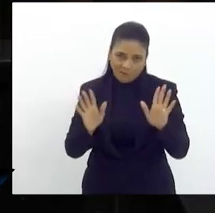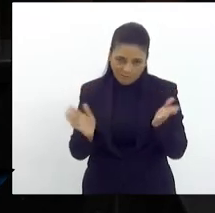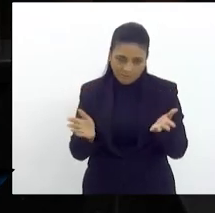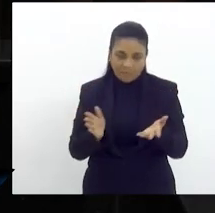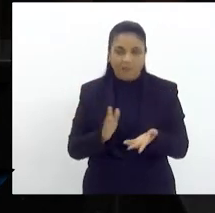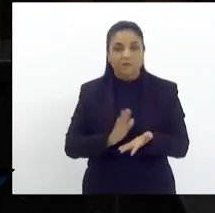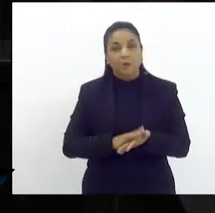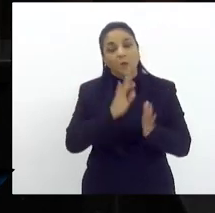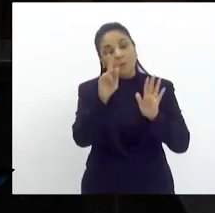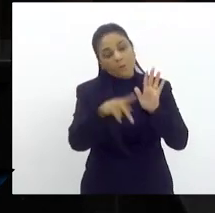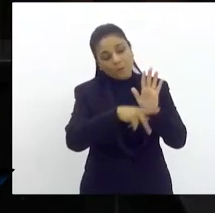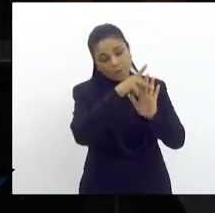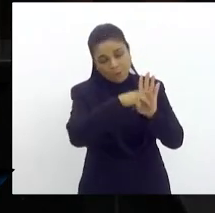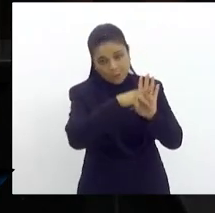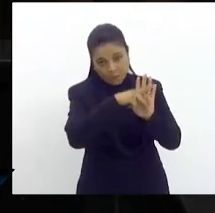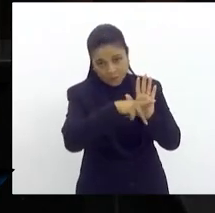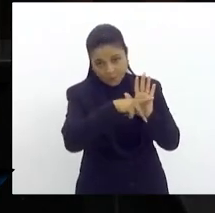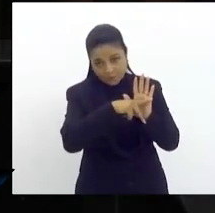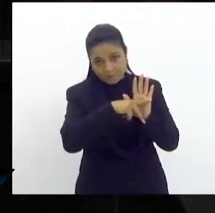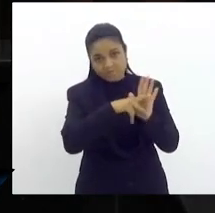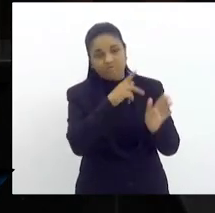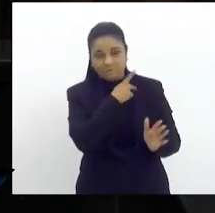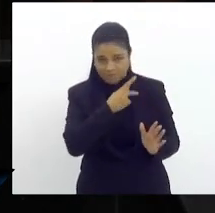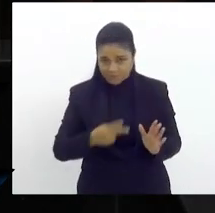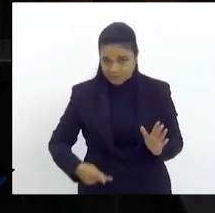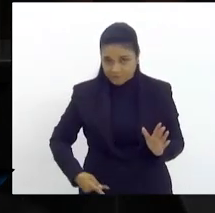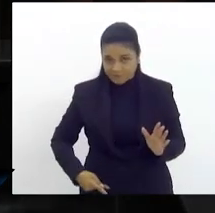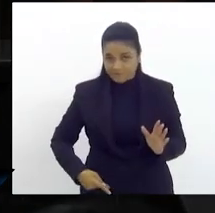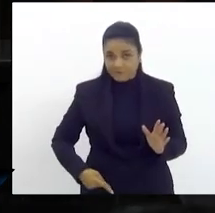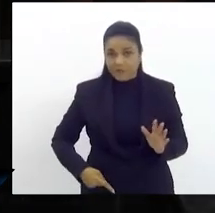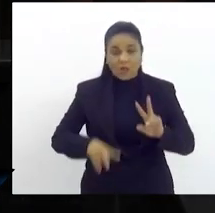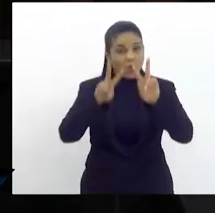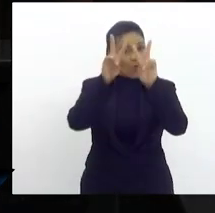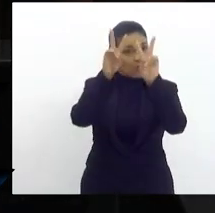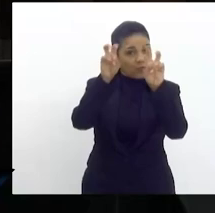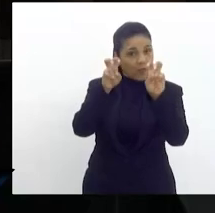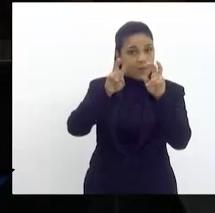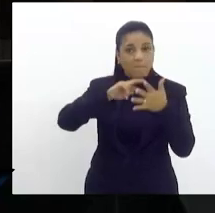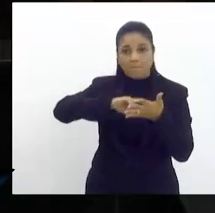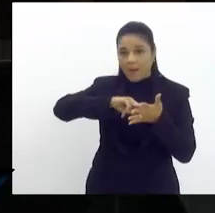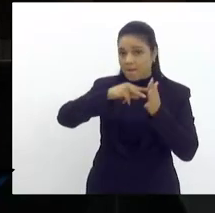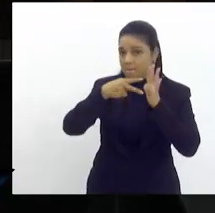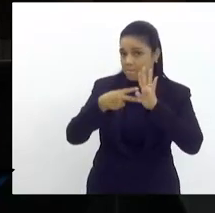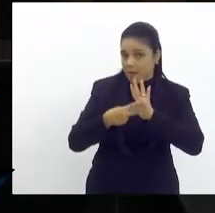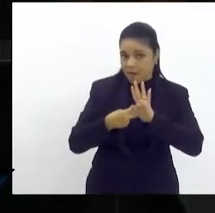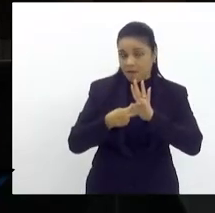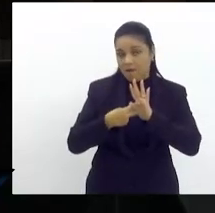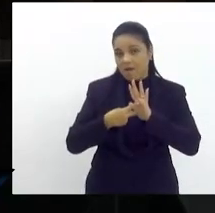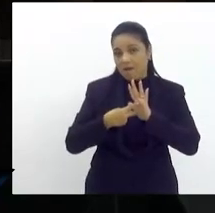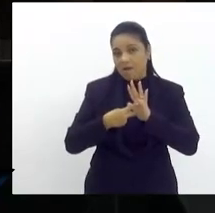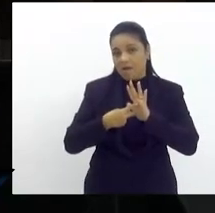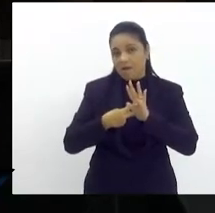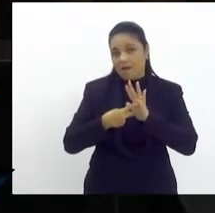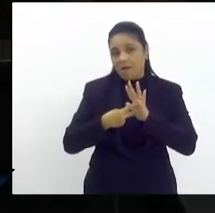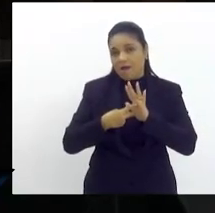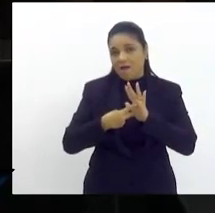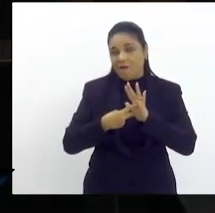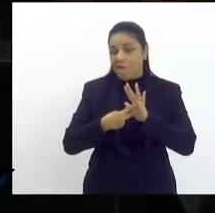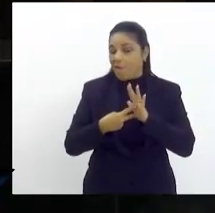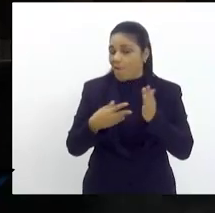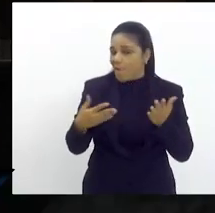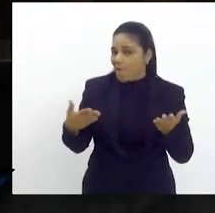esse projeto no fundo traduz um tema que é o tema é hoje mais